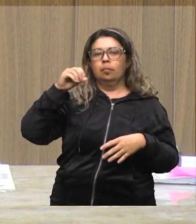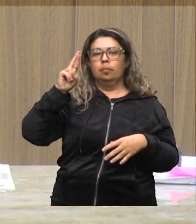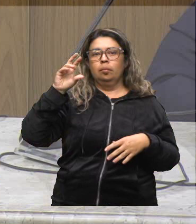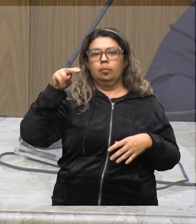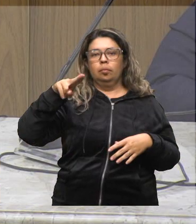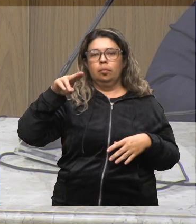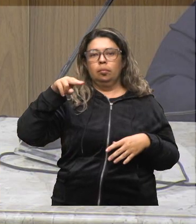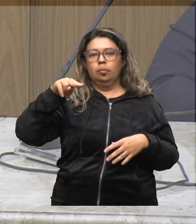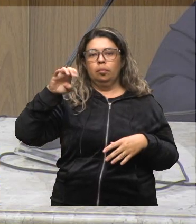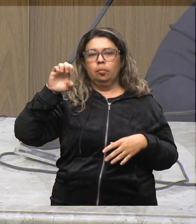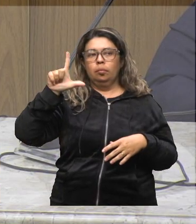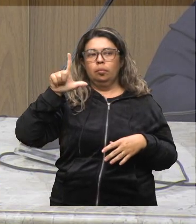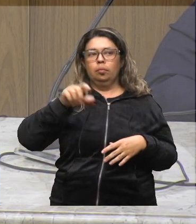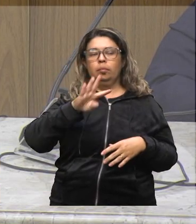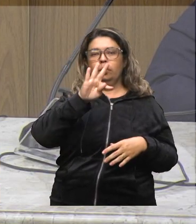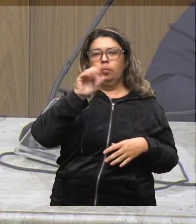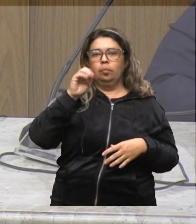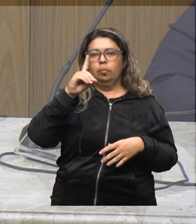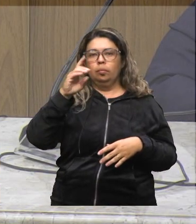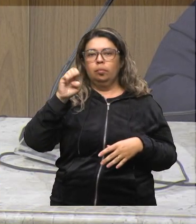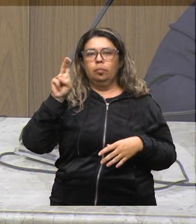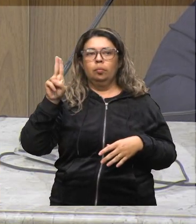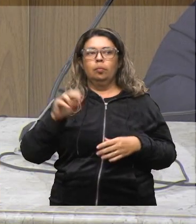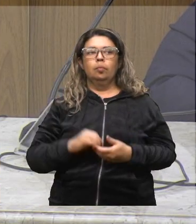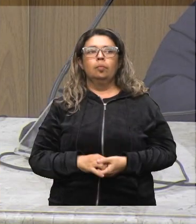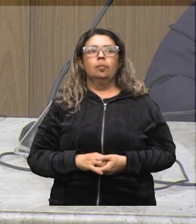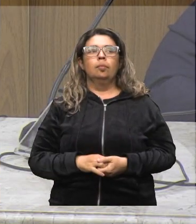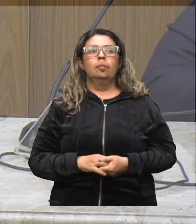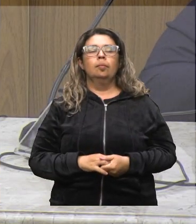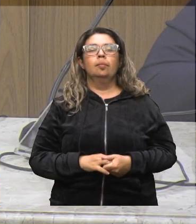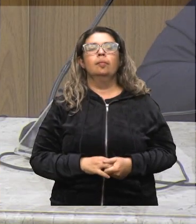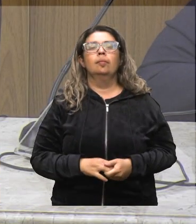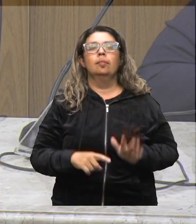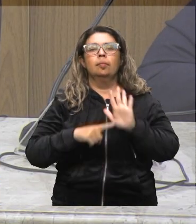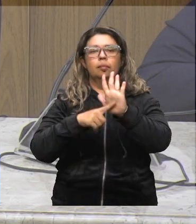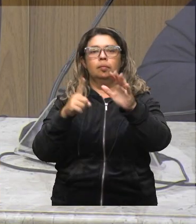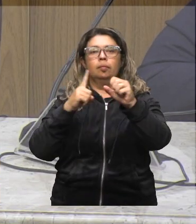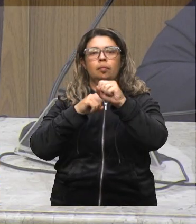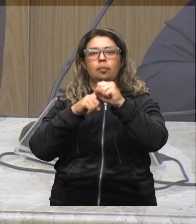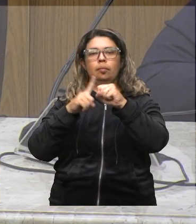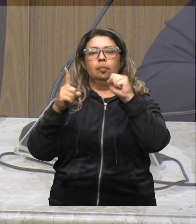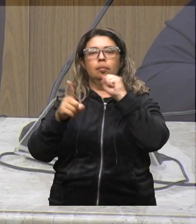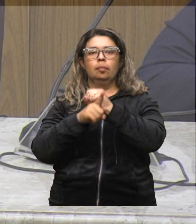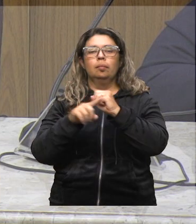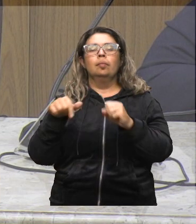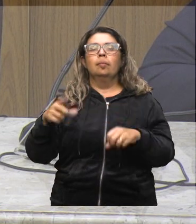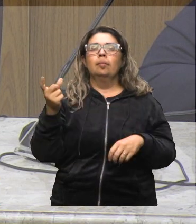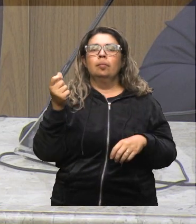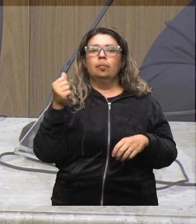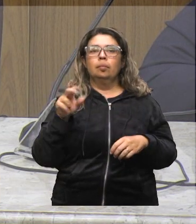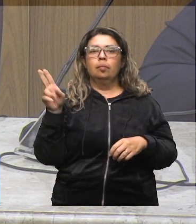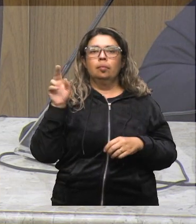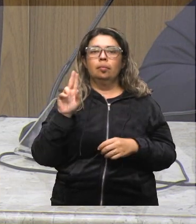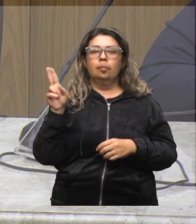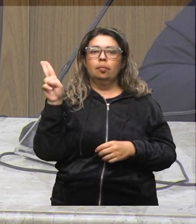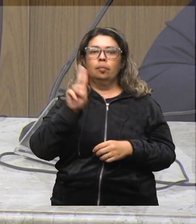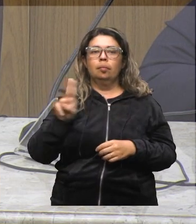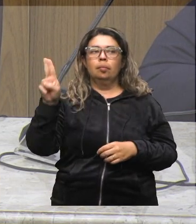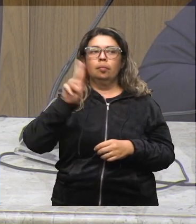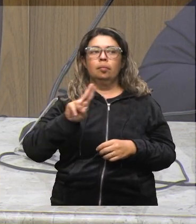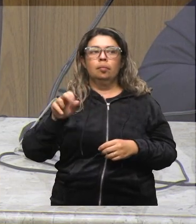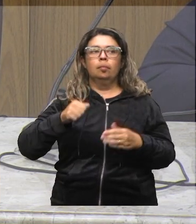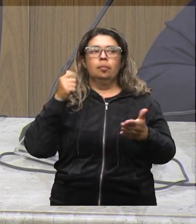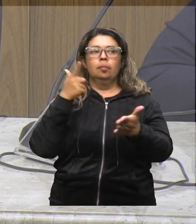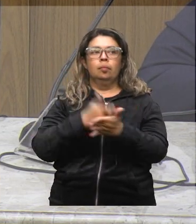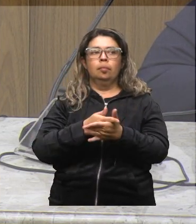Tadeu, não é, junto ao Fundo Municipal de Assistência Social, né, e esse recurso será destinado para aquisição